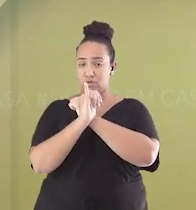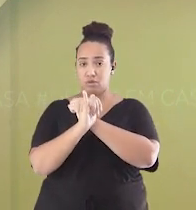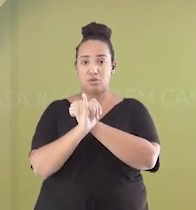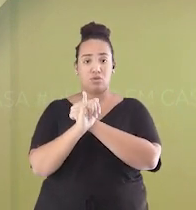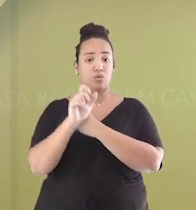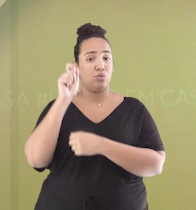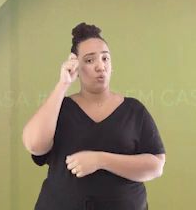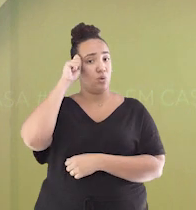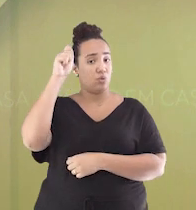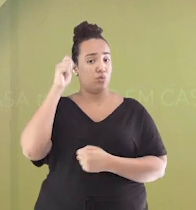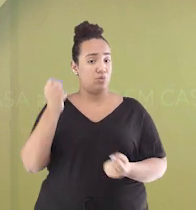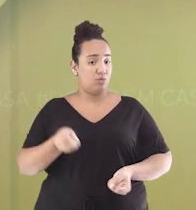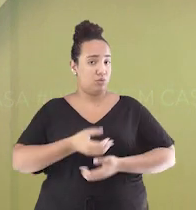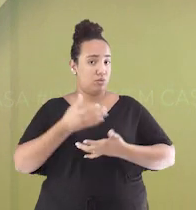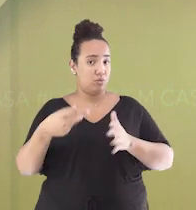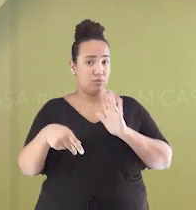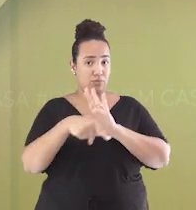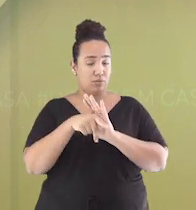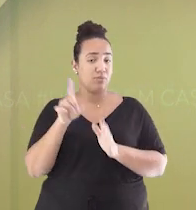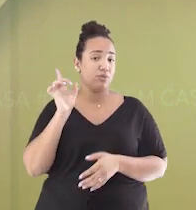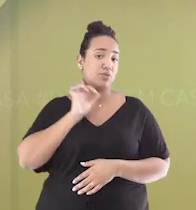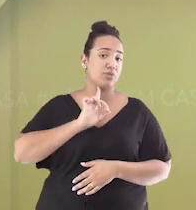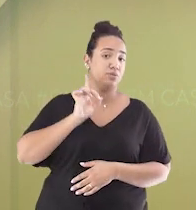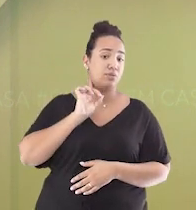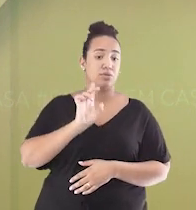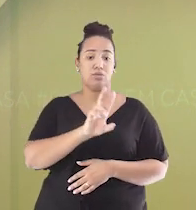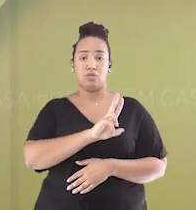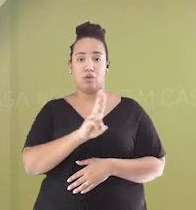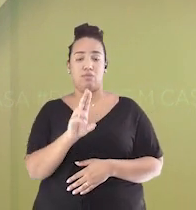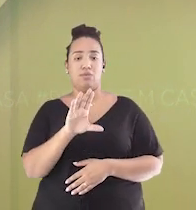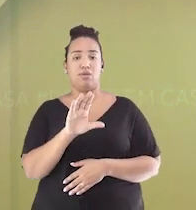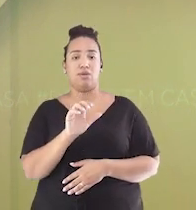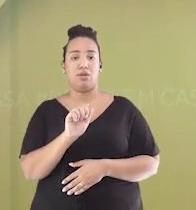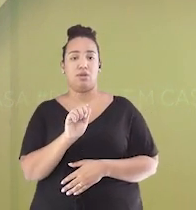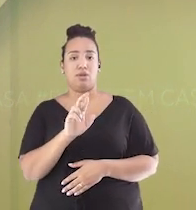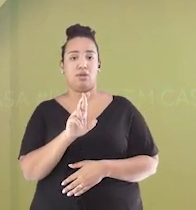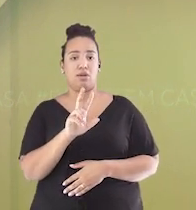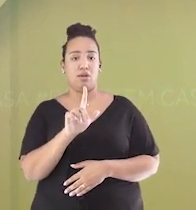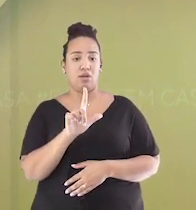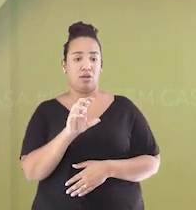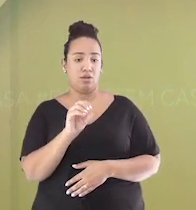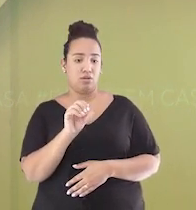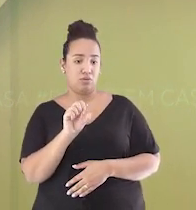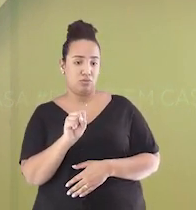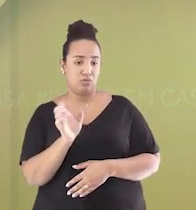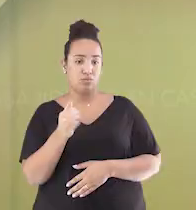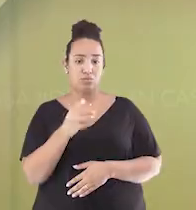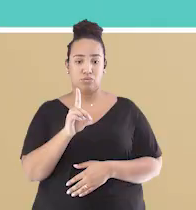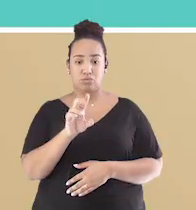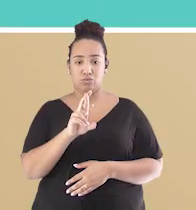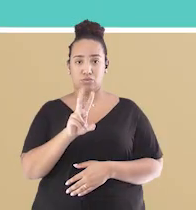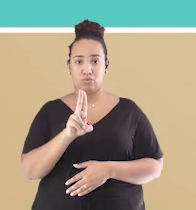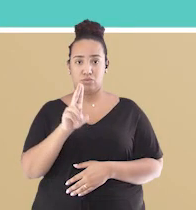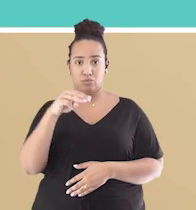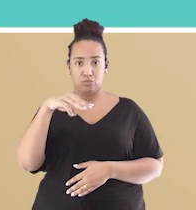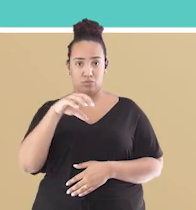grande poeta e escritor mineiro de Itabira, Carlos Drummond de Andrade. Vamos fazer a leitura.